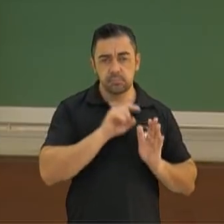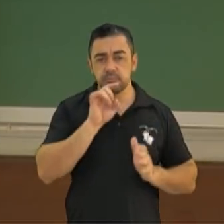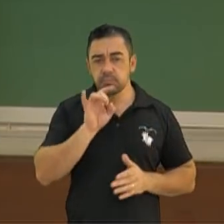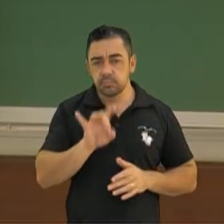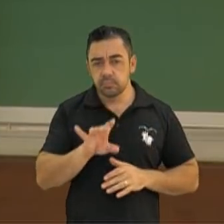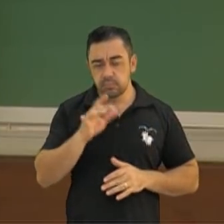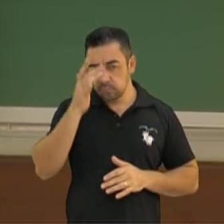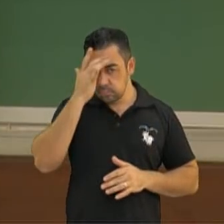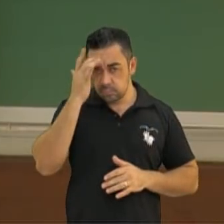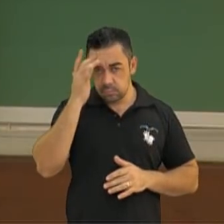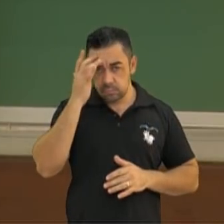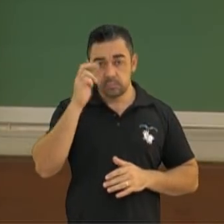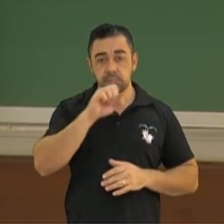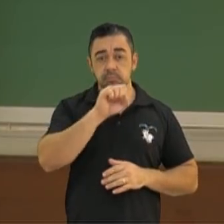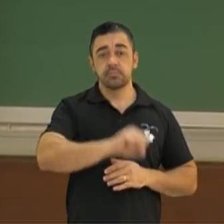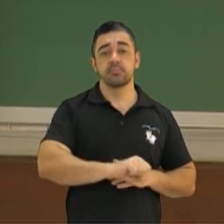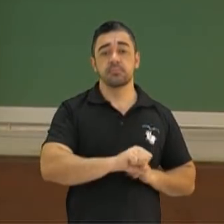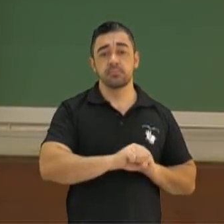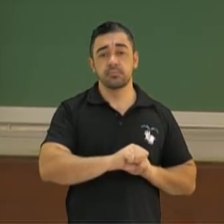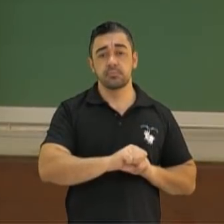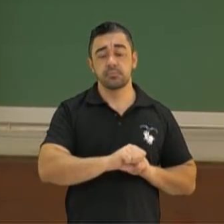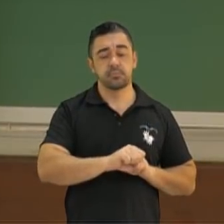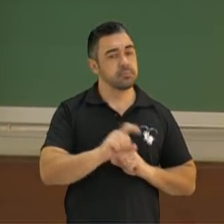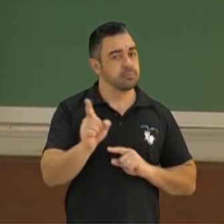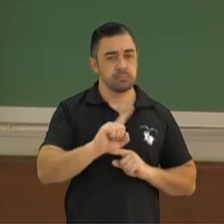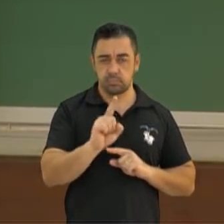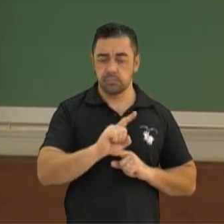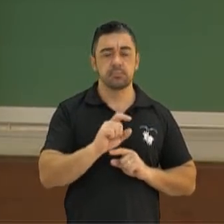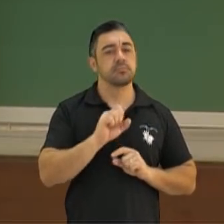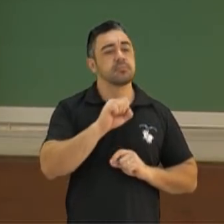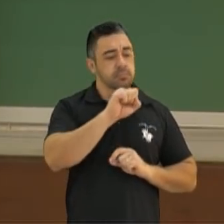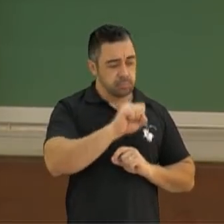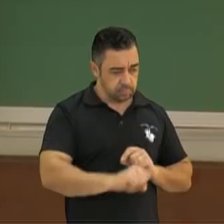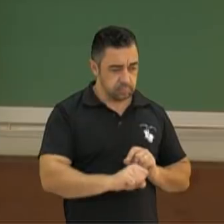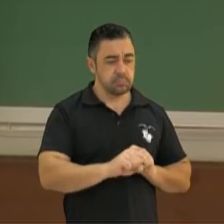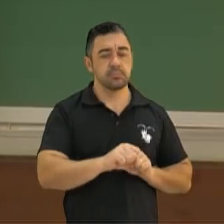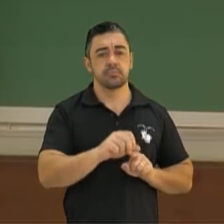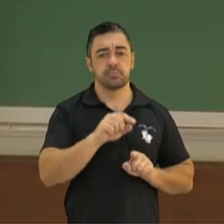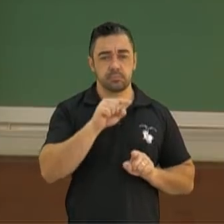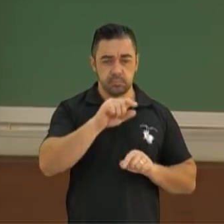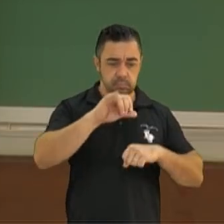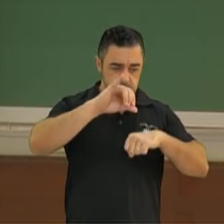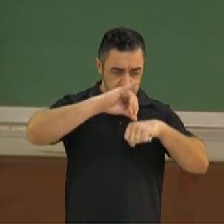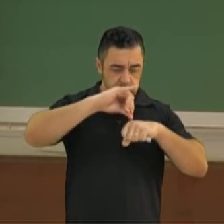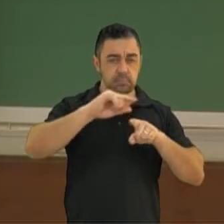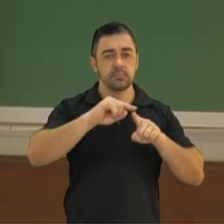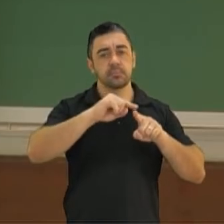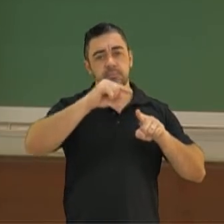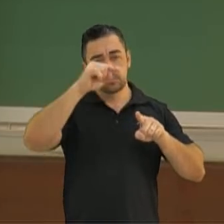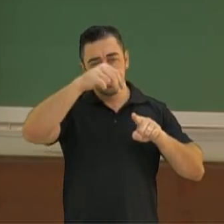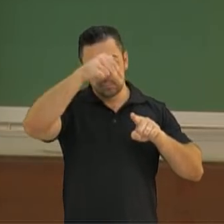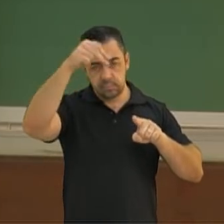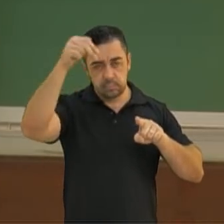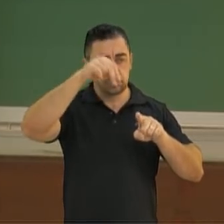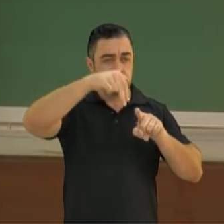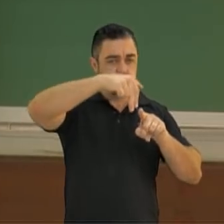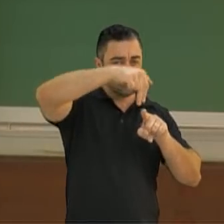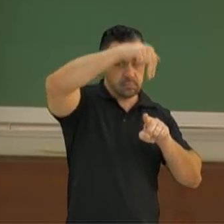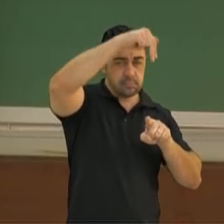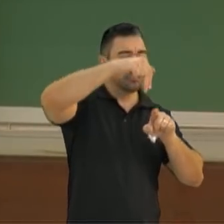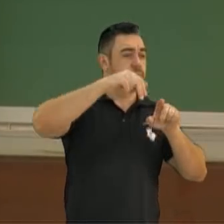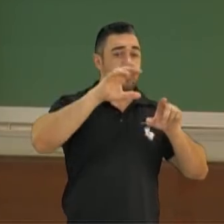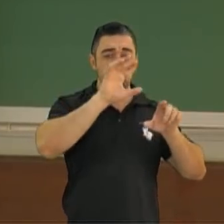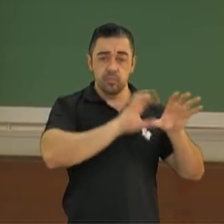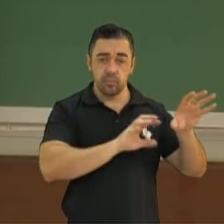apenas as pessoas da região sul do nosso país? Não, eu tenho que fazer essa entrevista, eu tenho que coletar amostras de todas